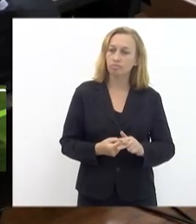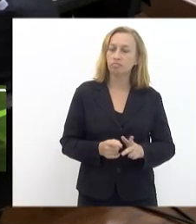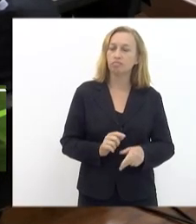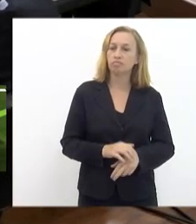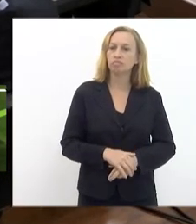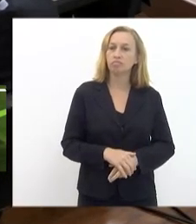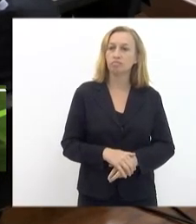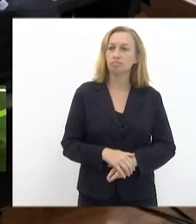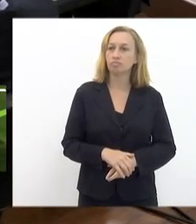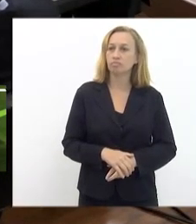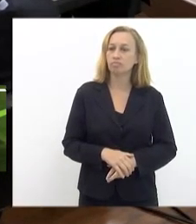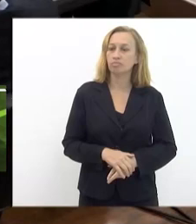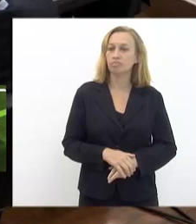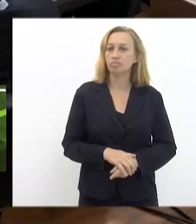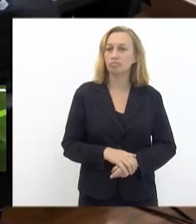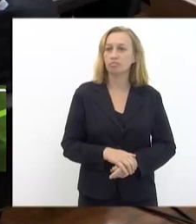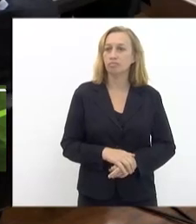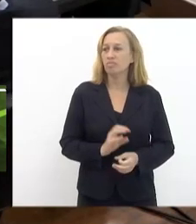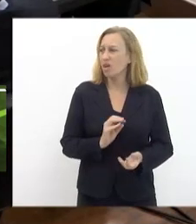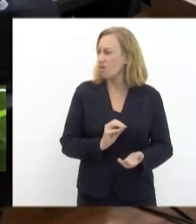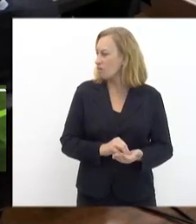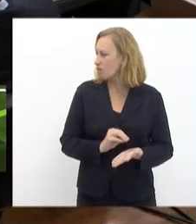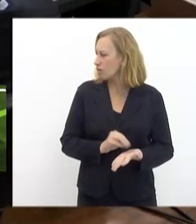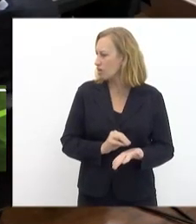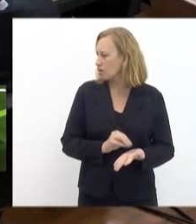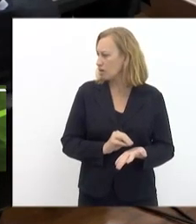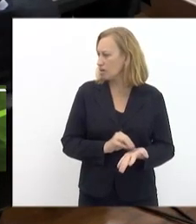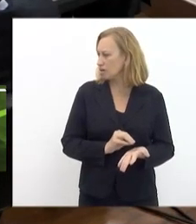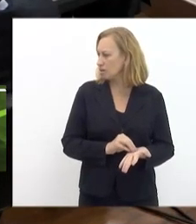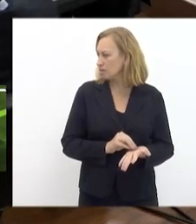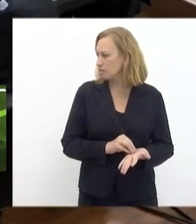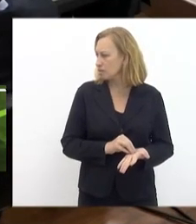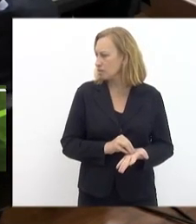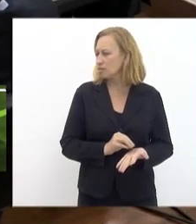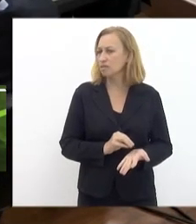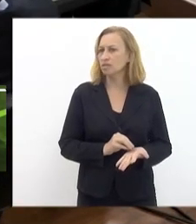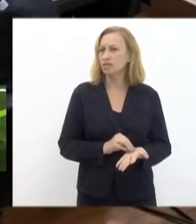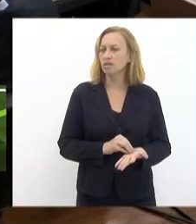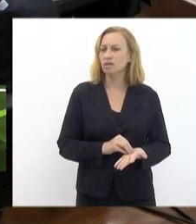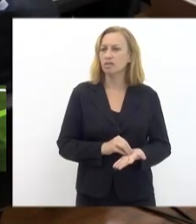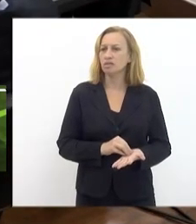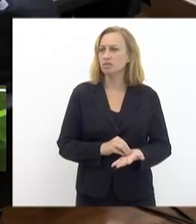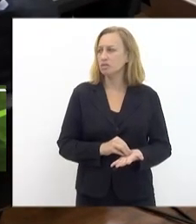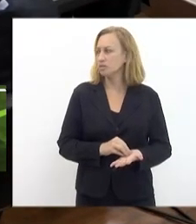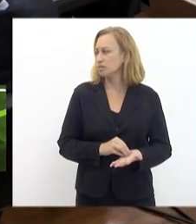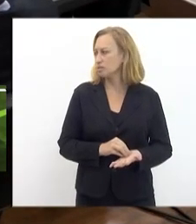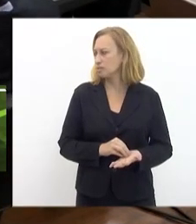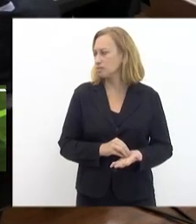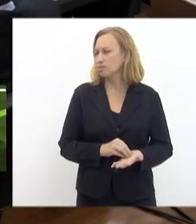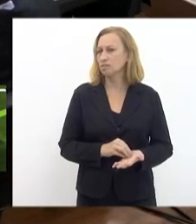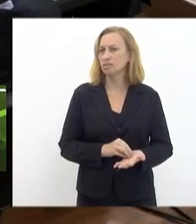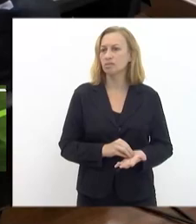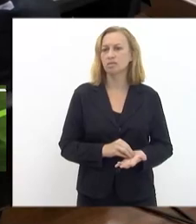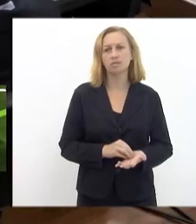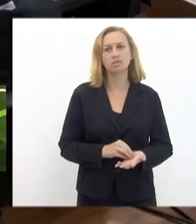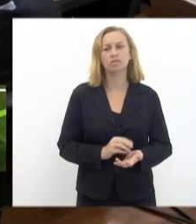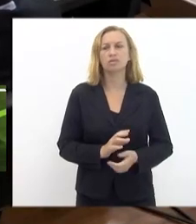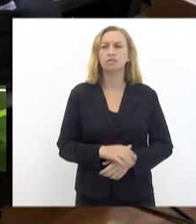aceitada expressar falta de concurso pessoal do Instituto de